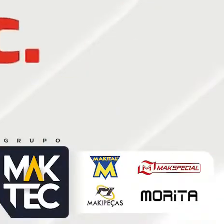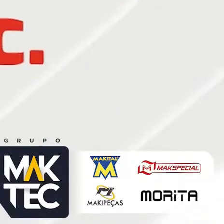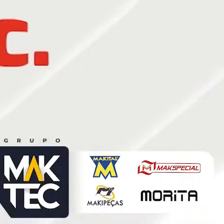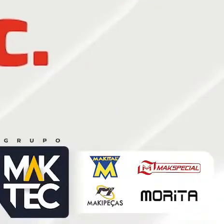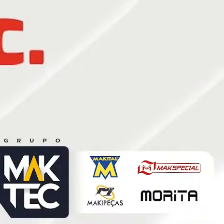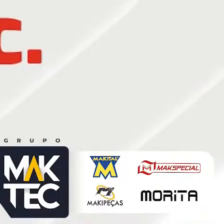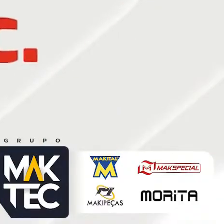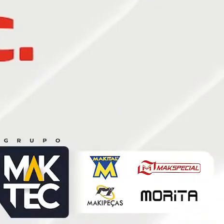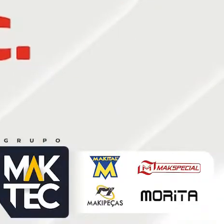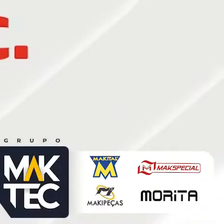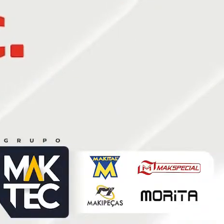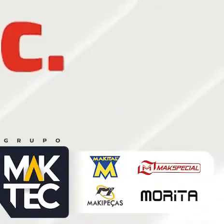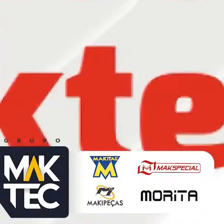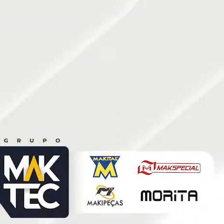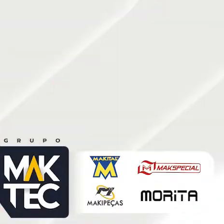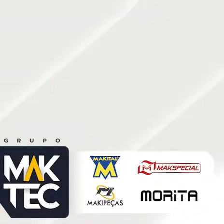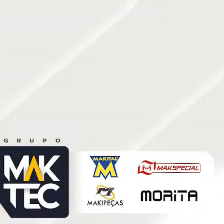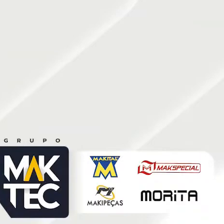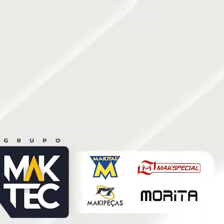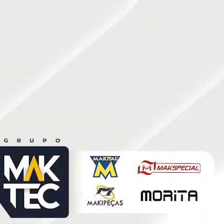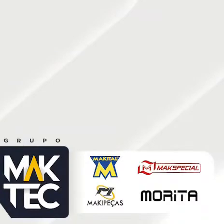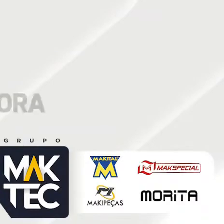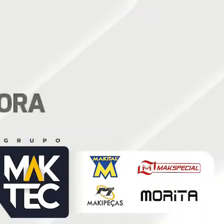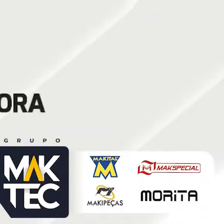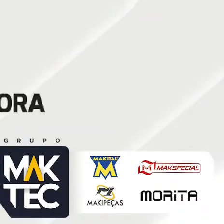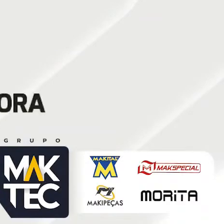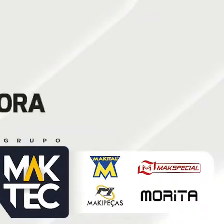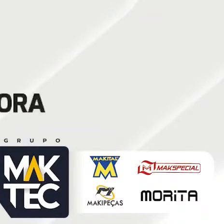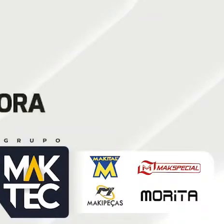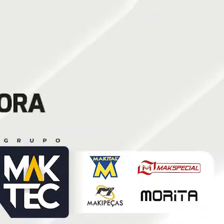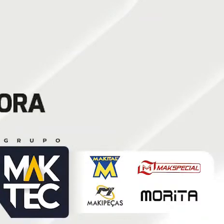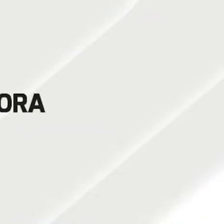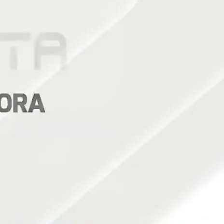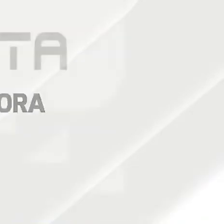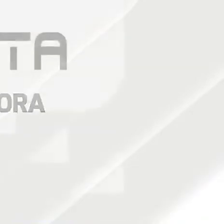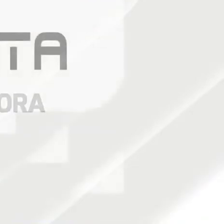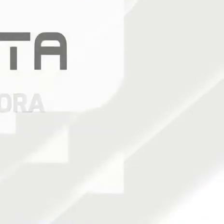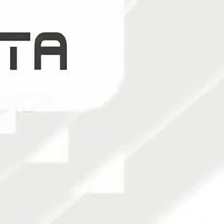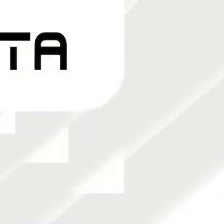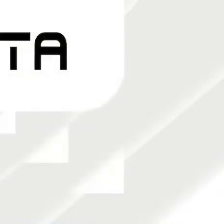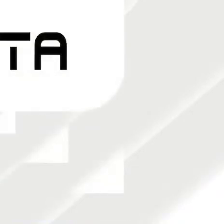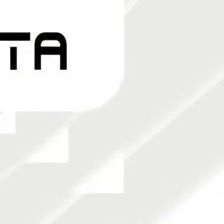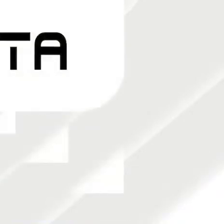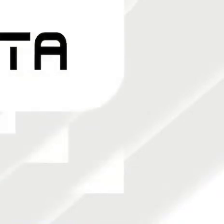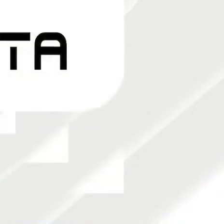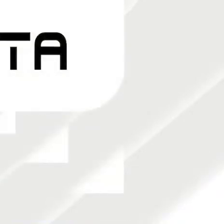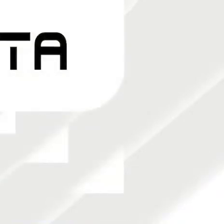teremos novidades. Está chegando o Grupo Mactec. Saiba mais pelo WhatsApp